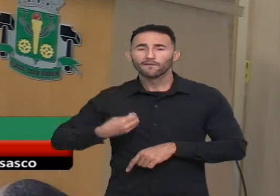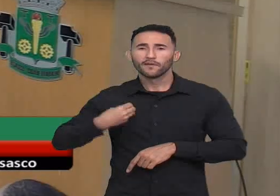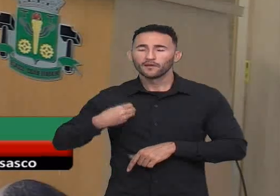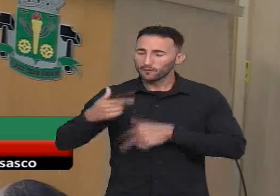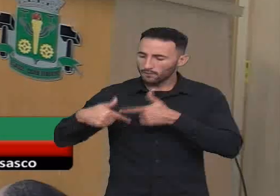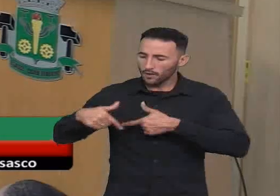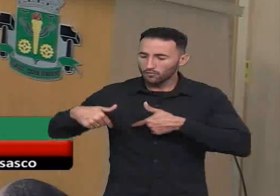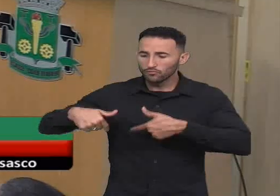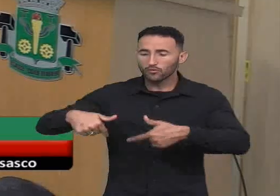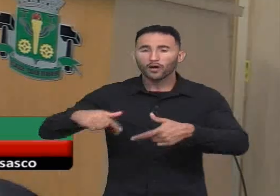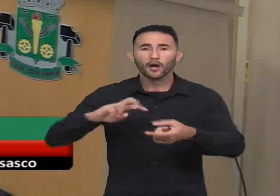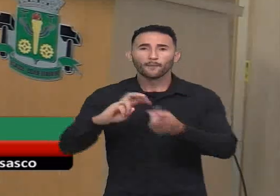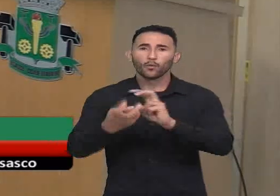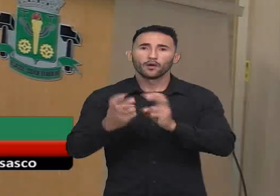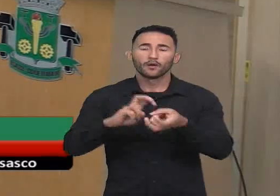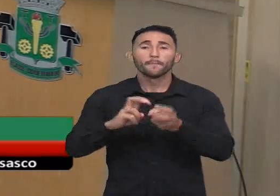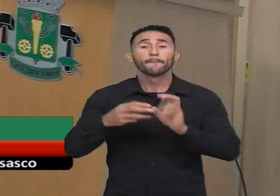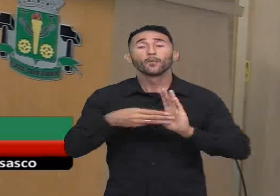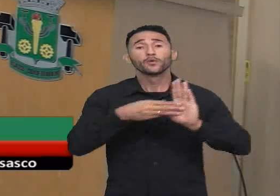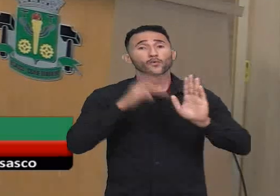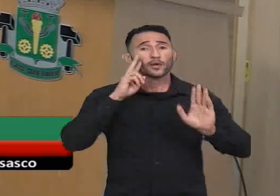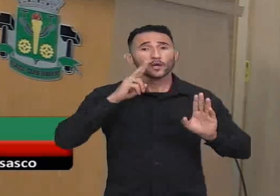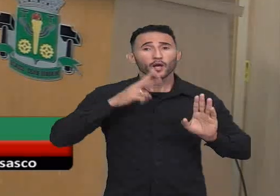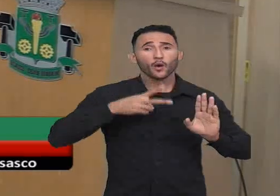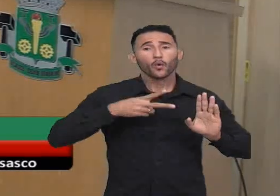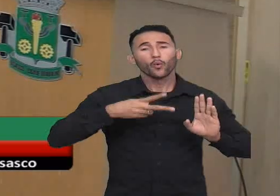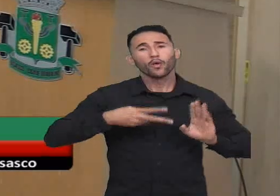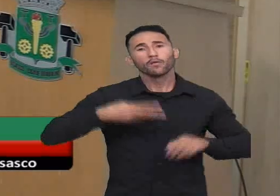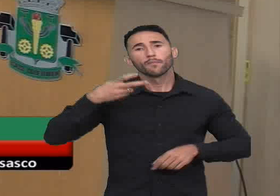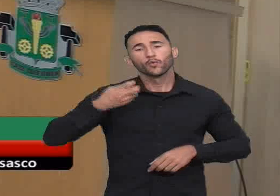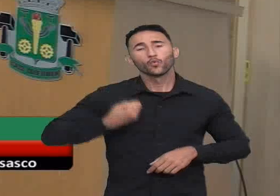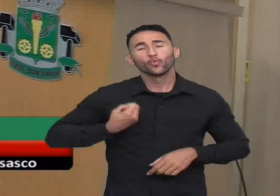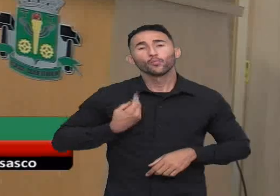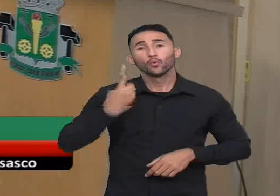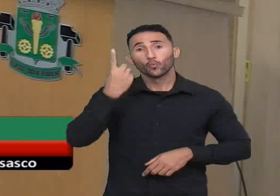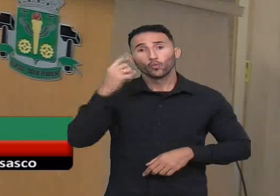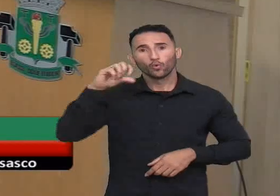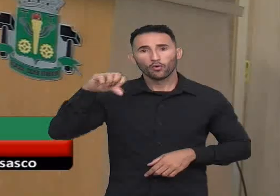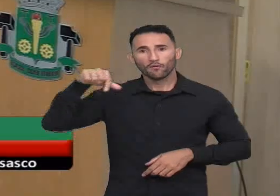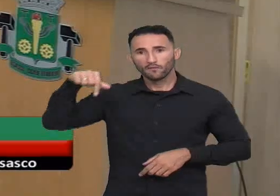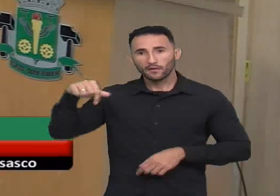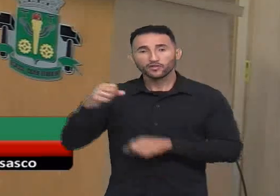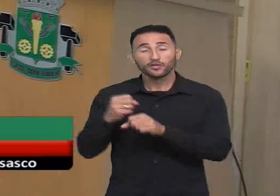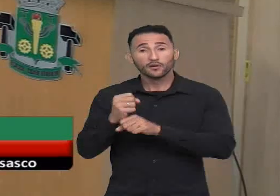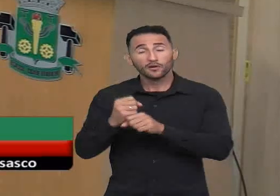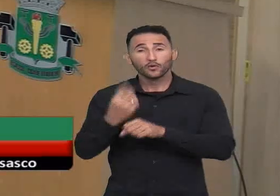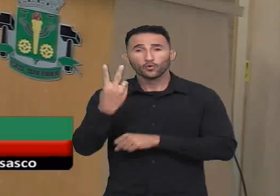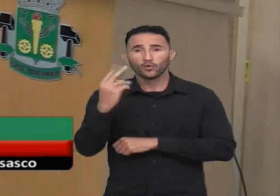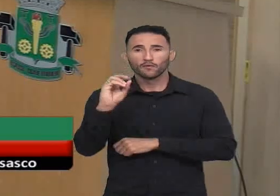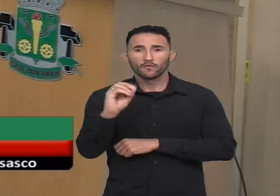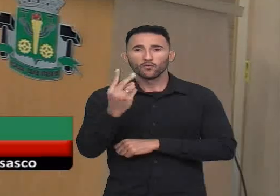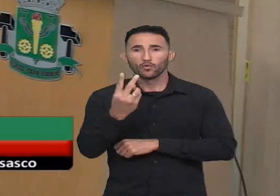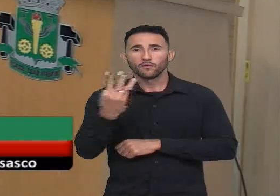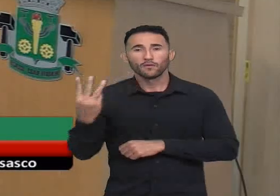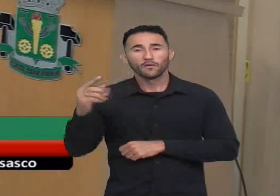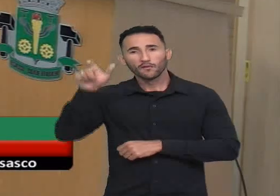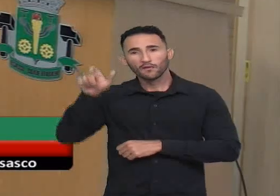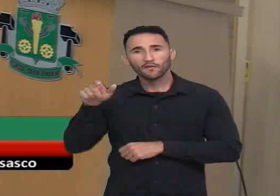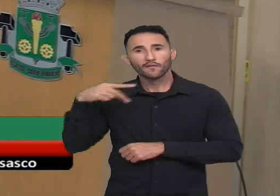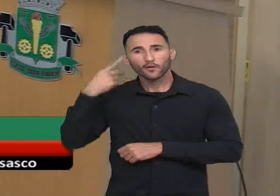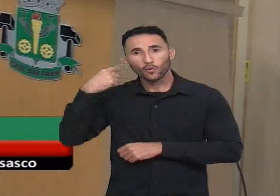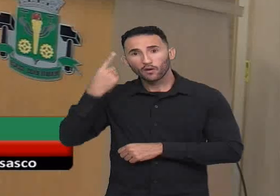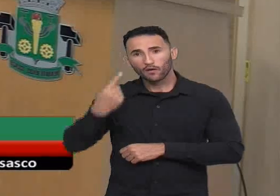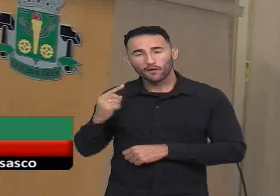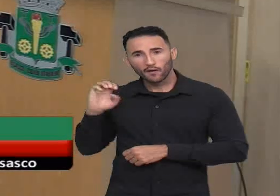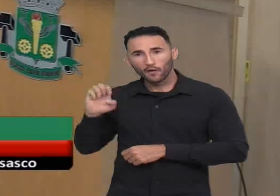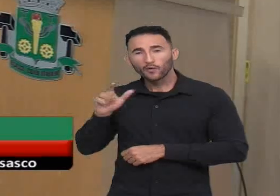Osasco. Moção de reconhecimento número 197 de 2023, da nobre vereadora Elza Oliveira, ao